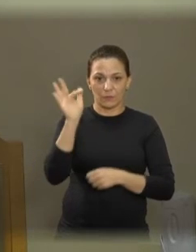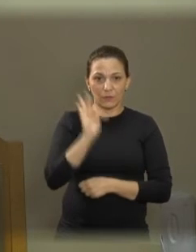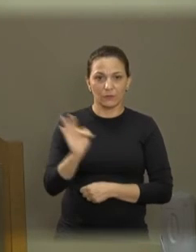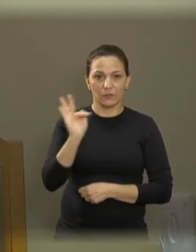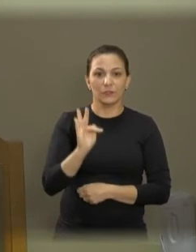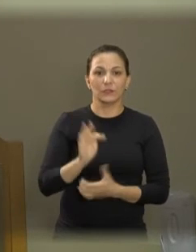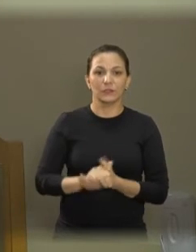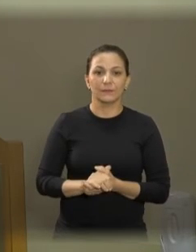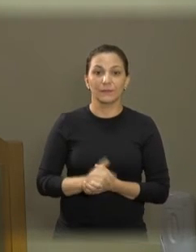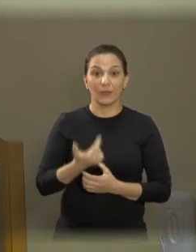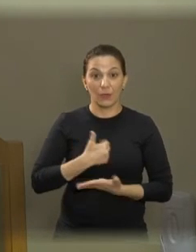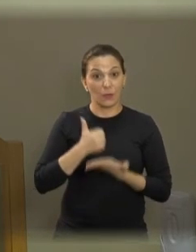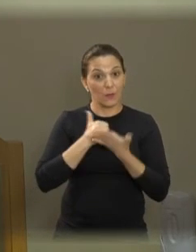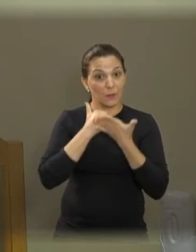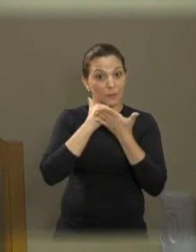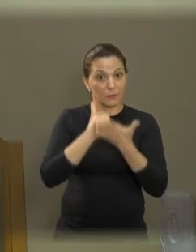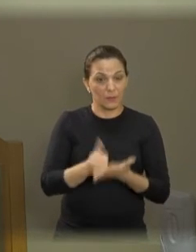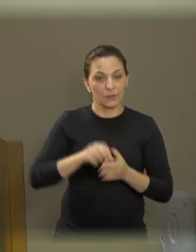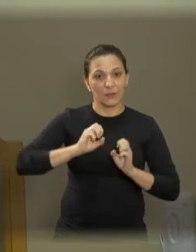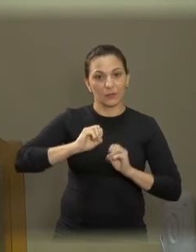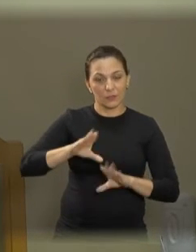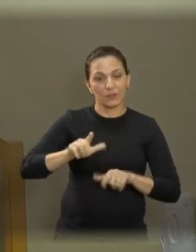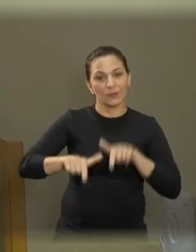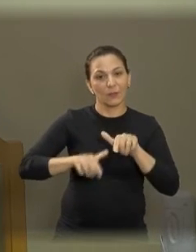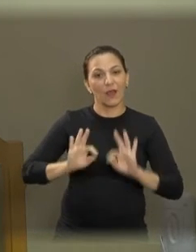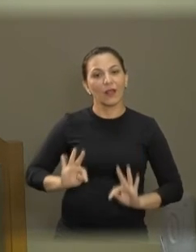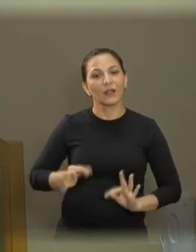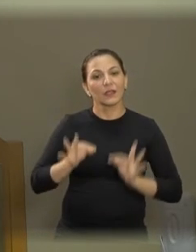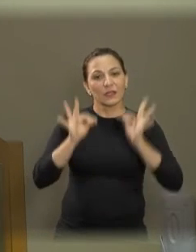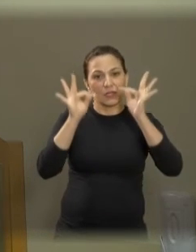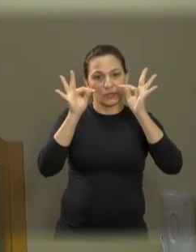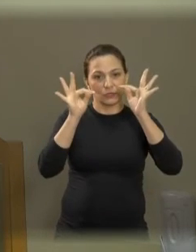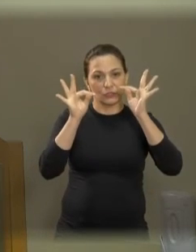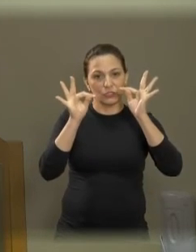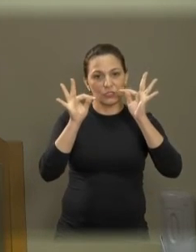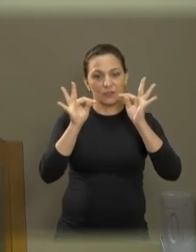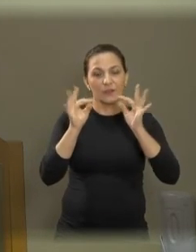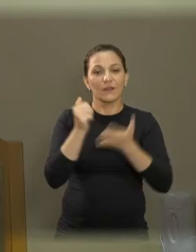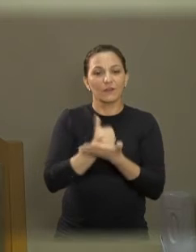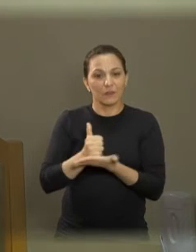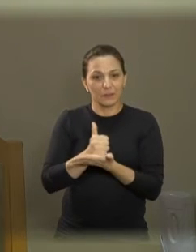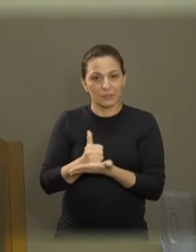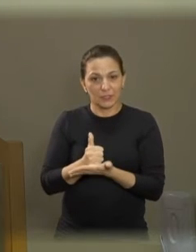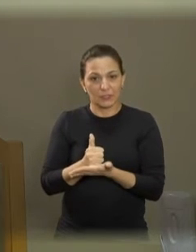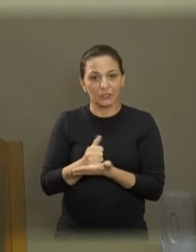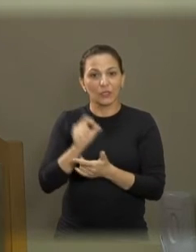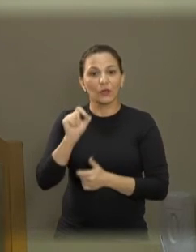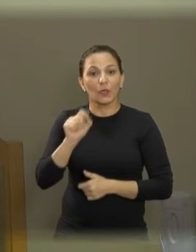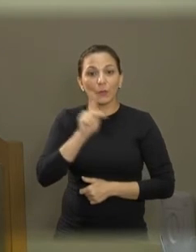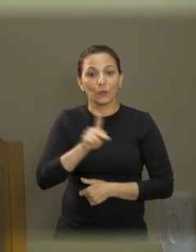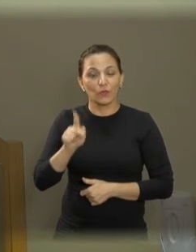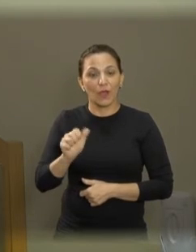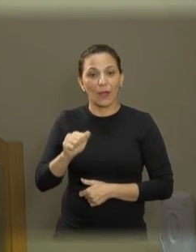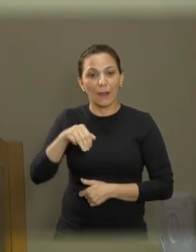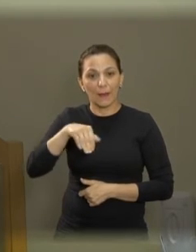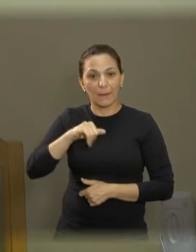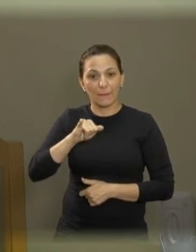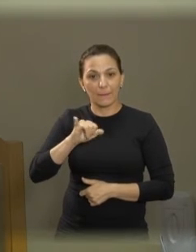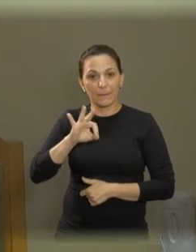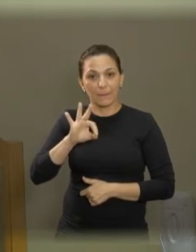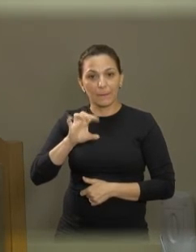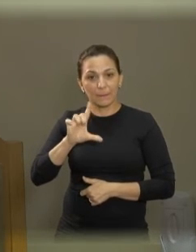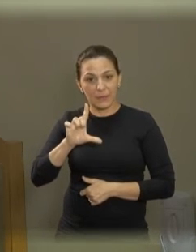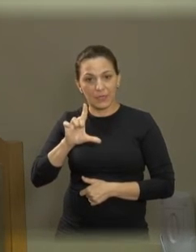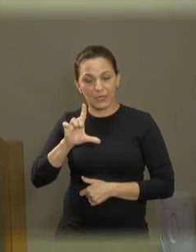auxiliar de ensino, eu fui trabalhar com tecnologia farmacêutica com o professor Hamilton. Era o meu pai. Né?